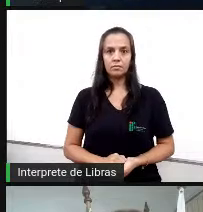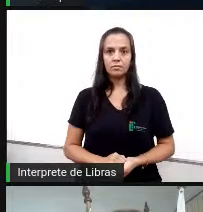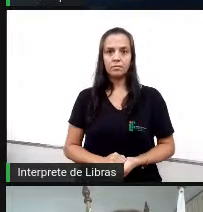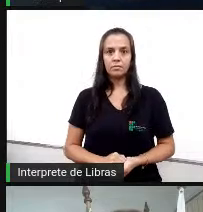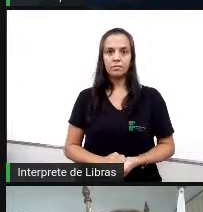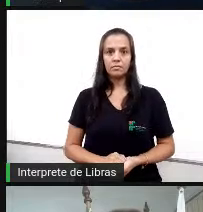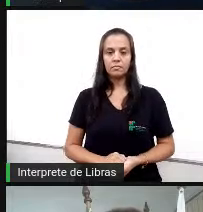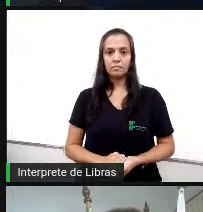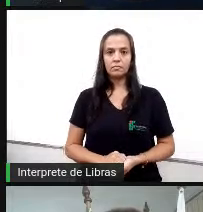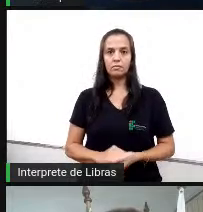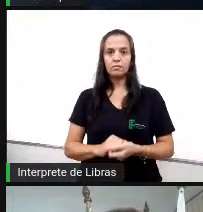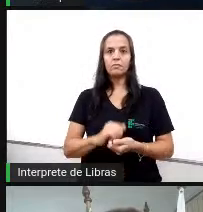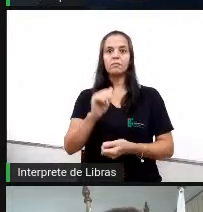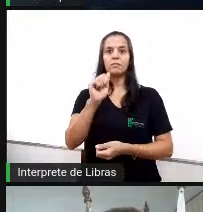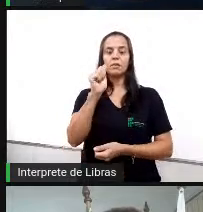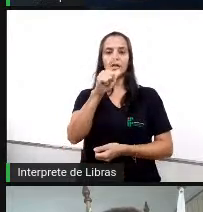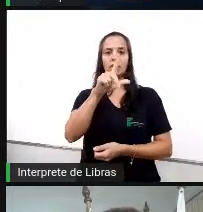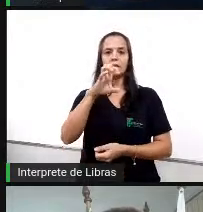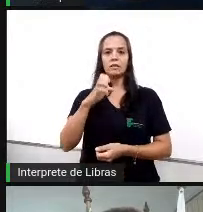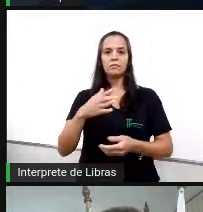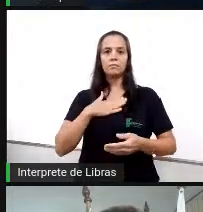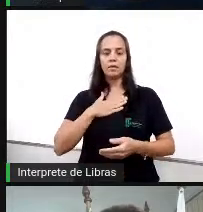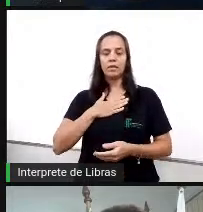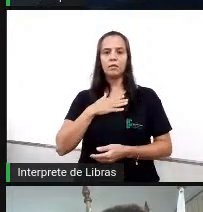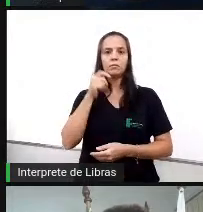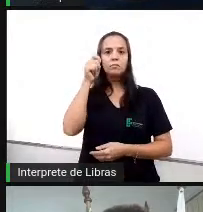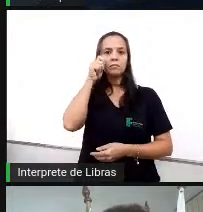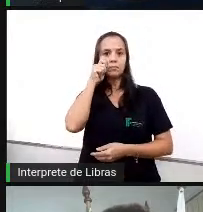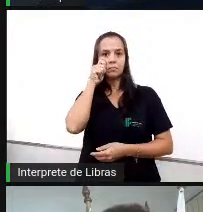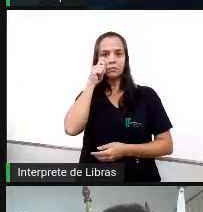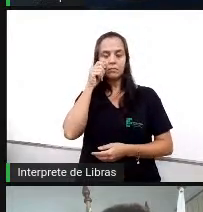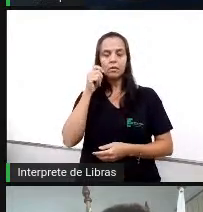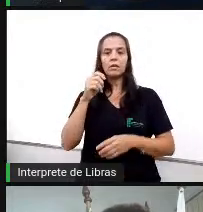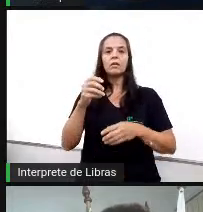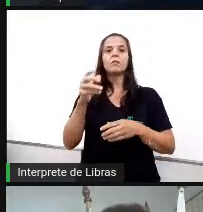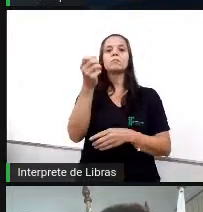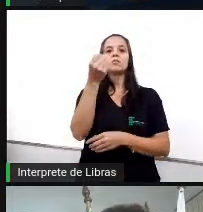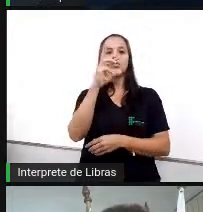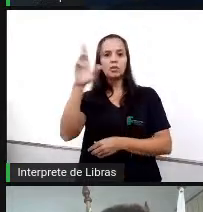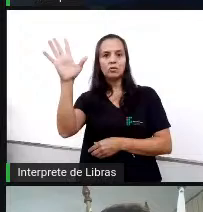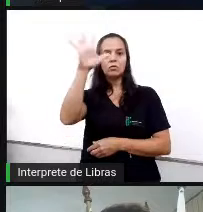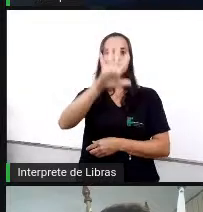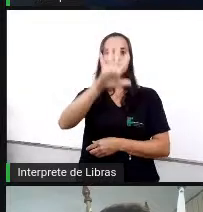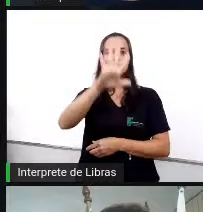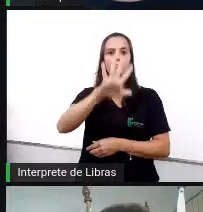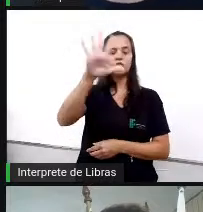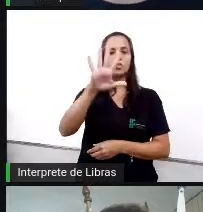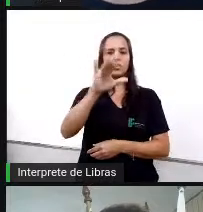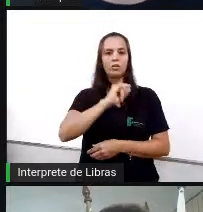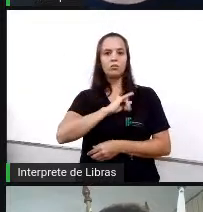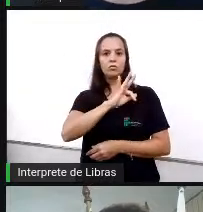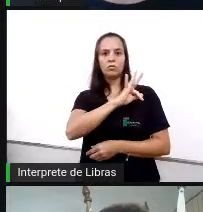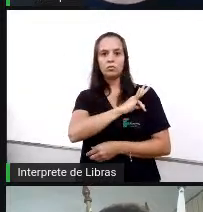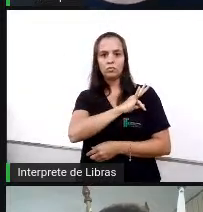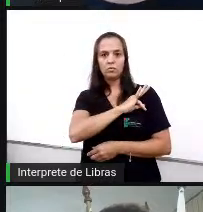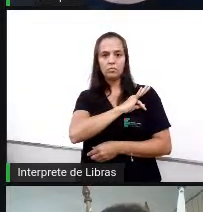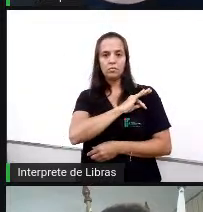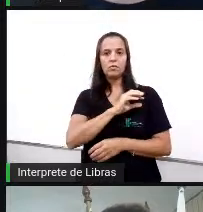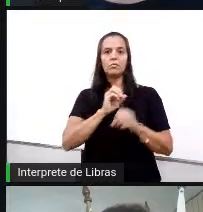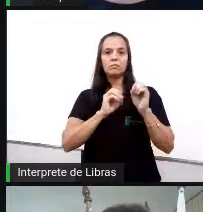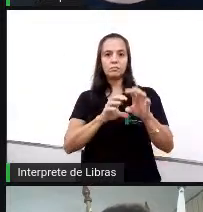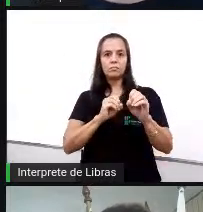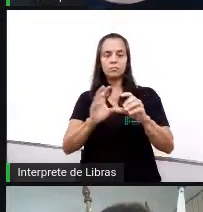Alice, eu, Ana Alice Marquesan, na qualidade de diretora-geral do Instituto Federal de Educação,